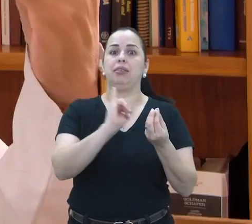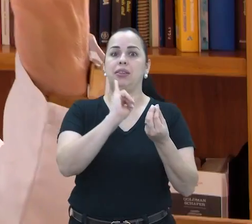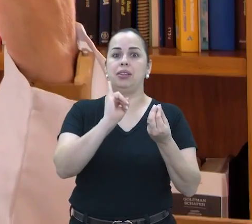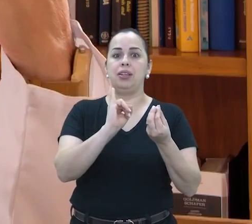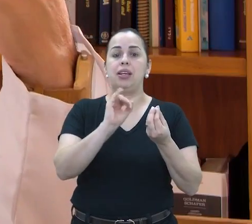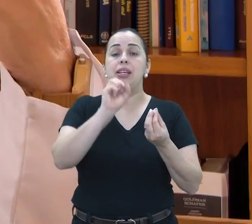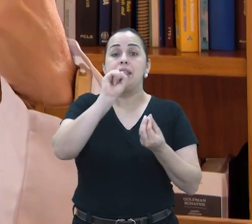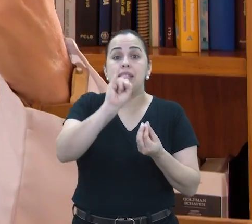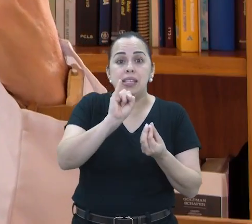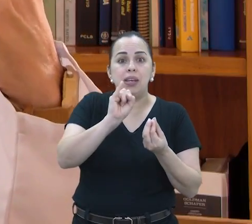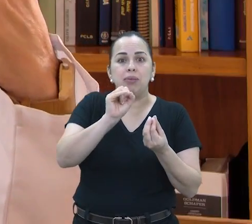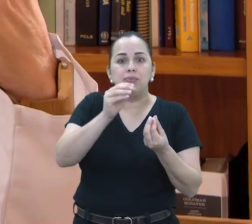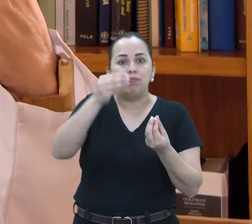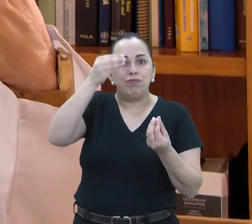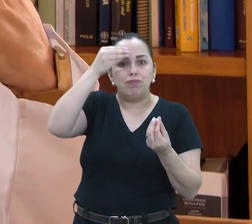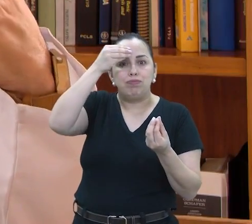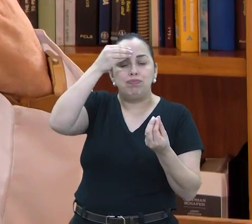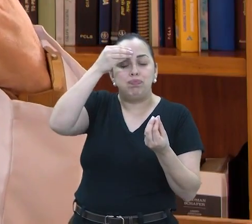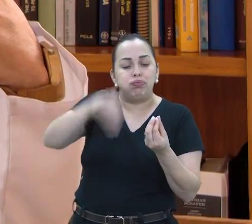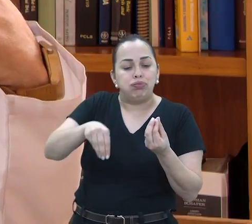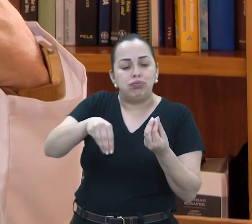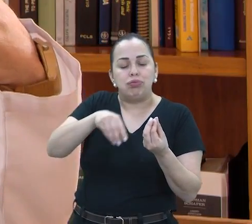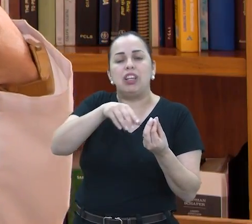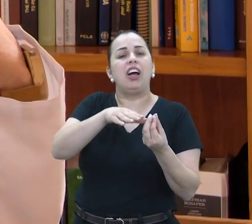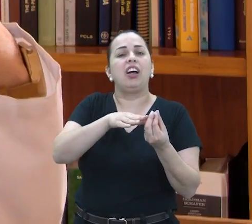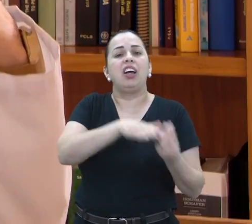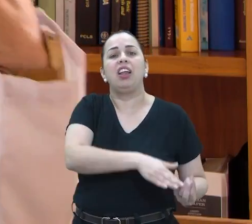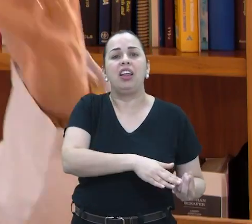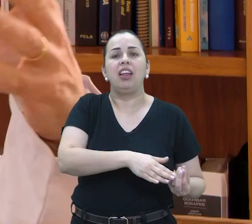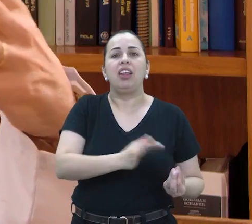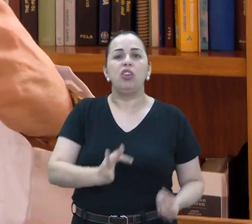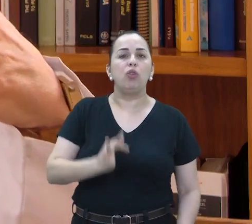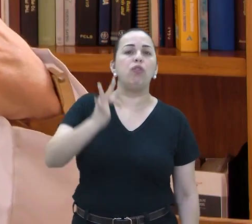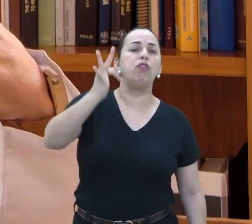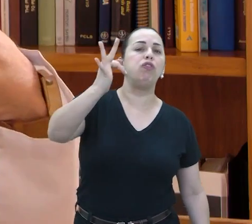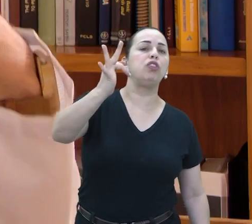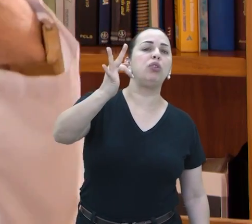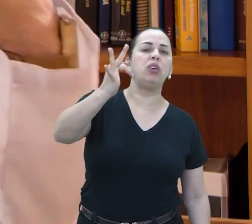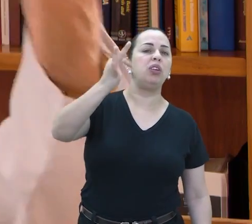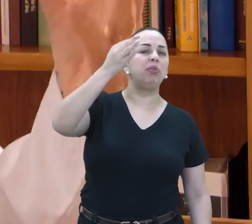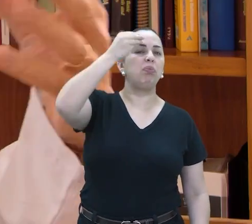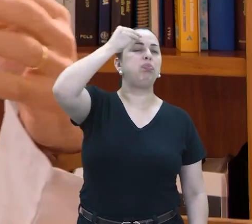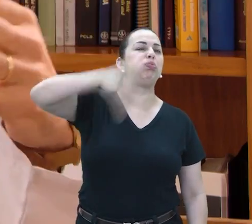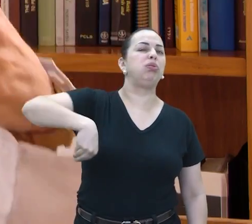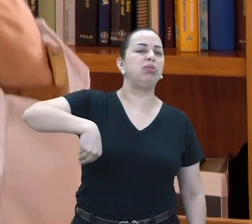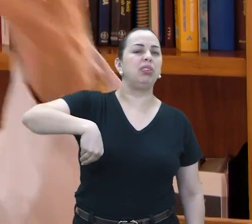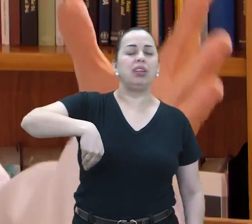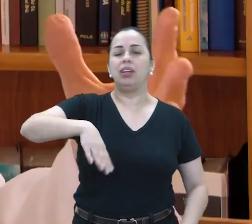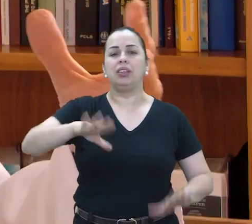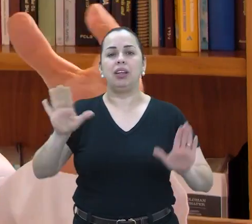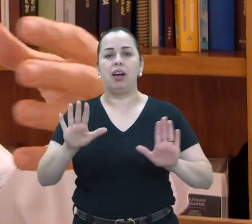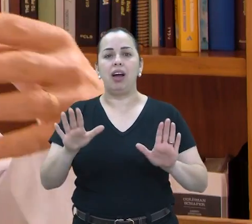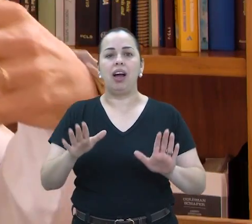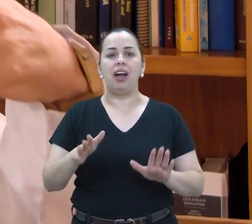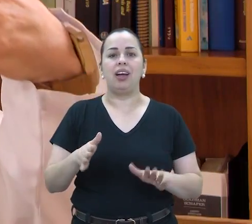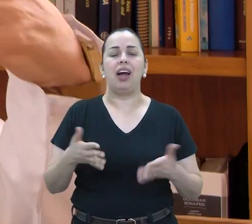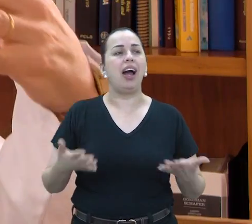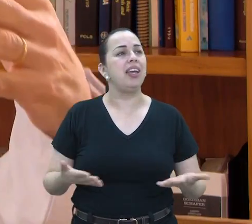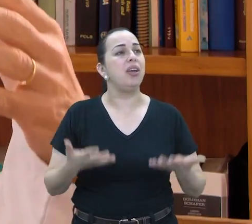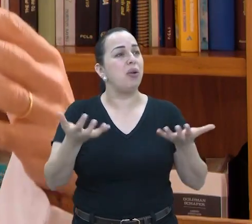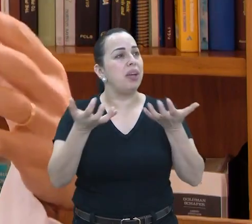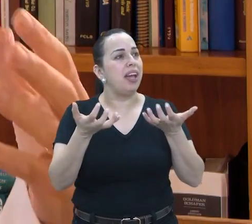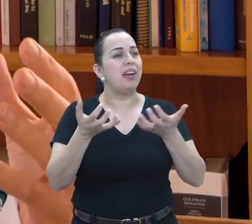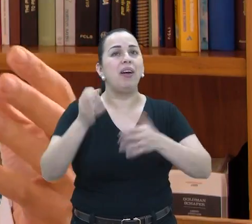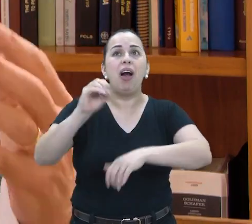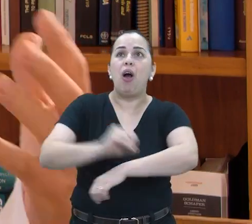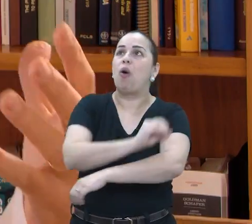vida. Quando eu desisto de ter uma perspectiva, de querer fazer alguma coisa, de querer acordar e de